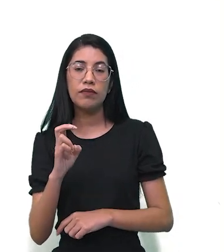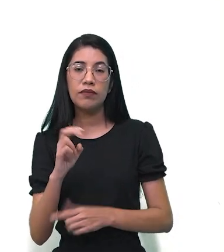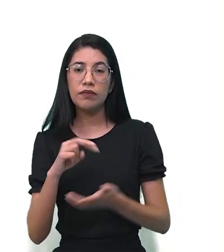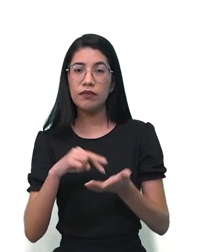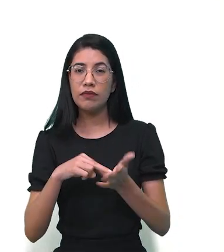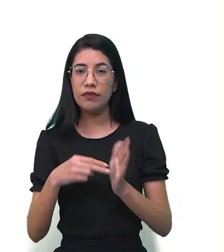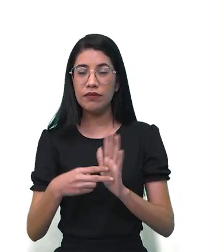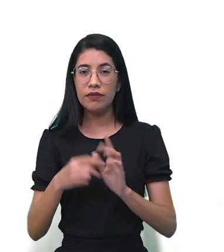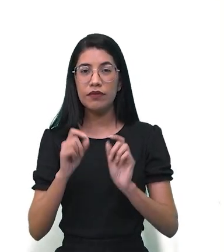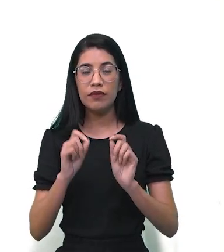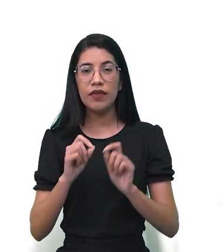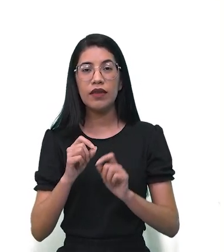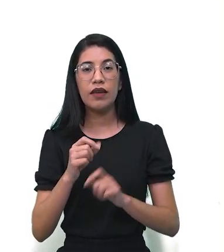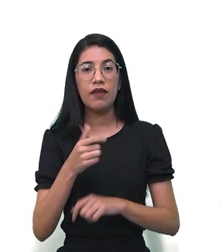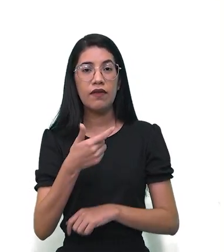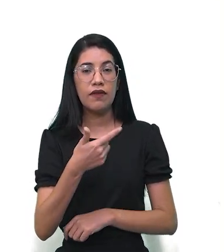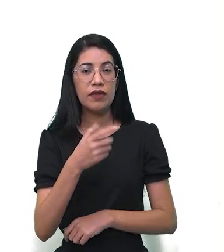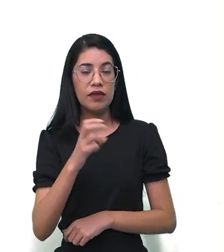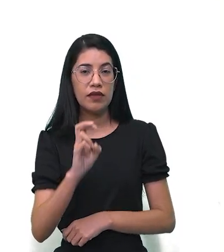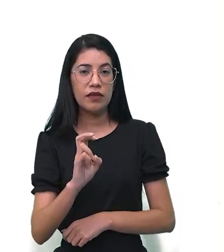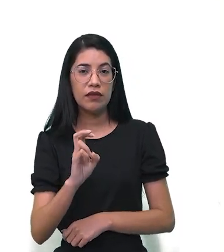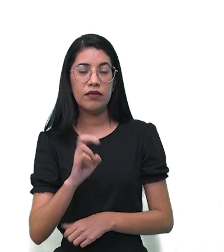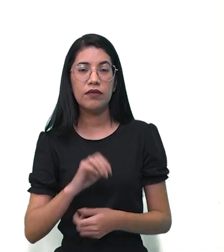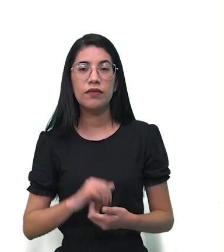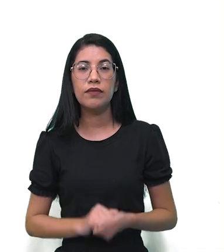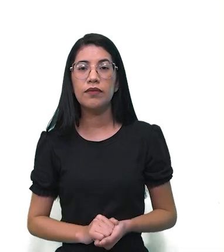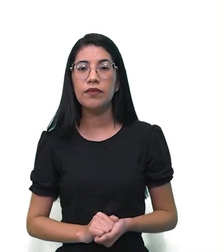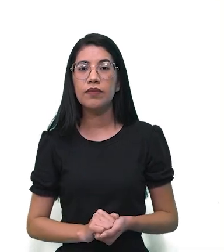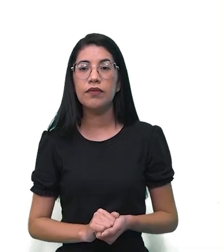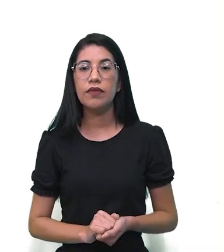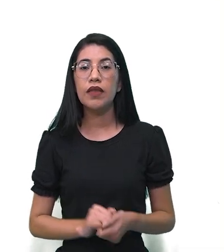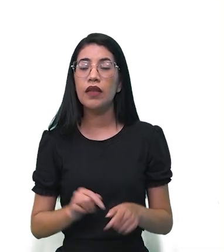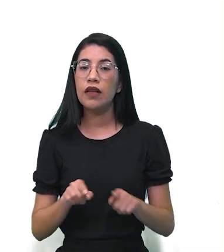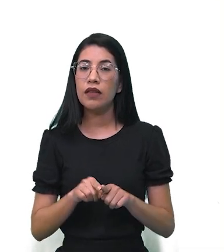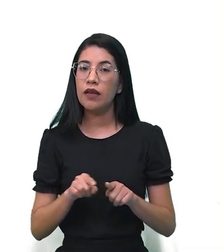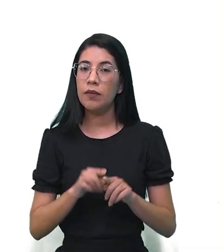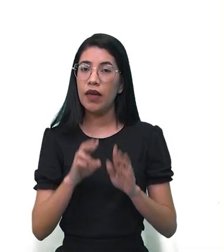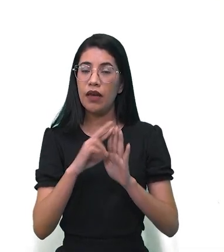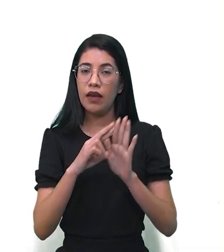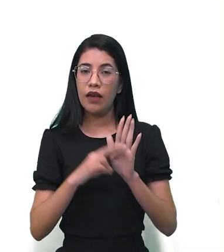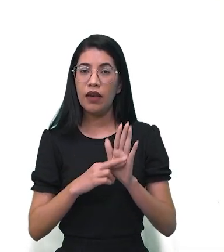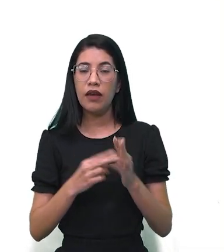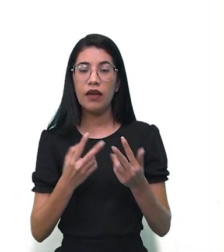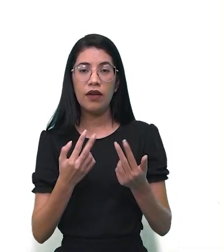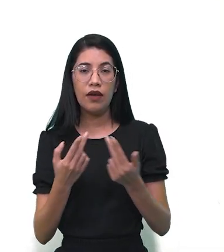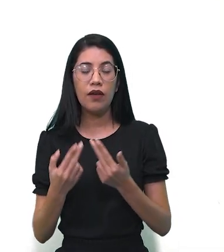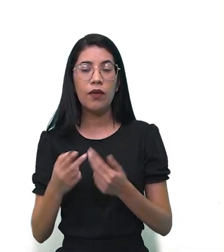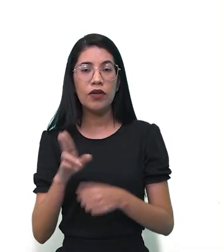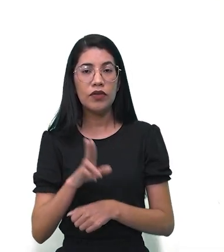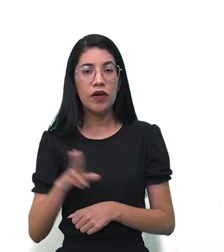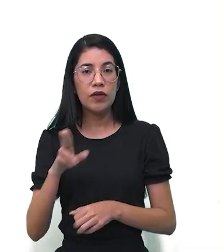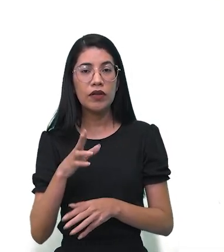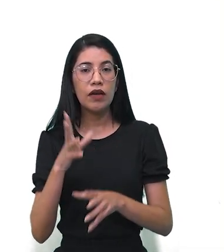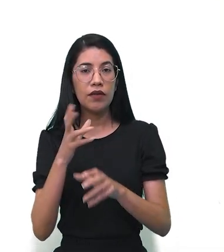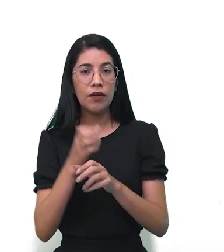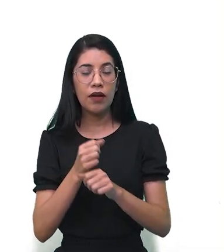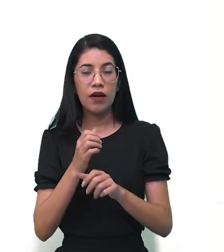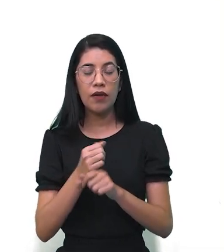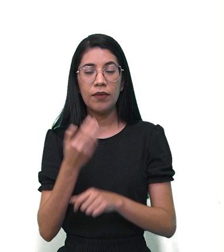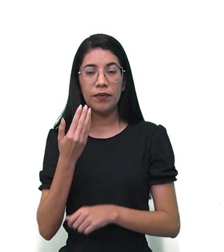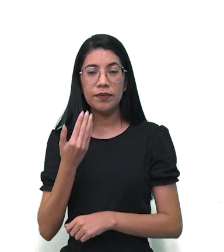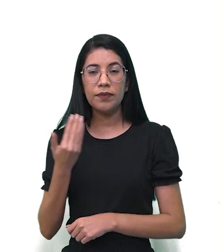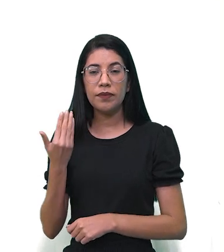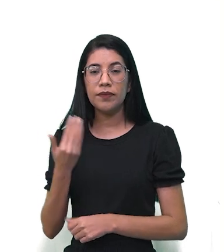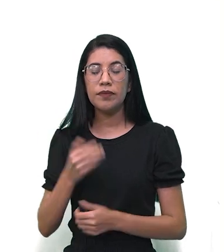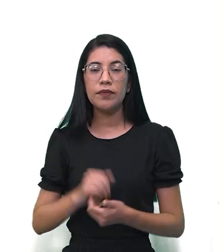seja, 25. Esse mesmo princípio nós vamos aplicar aqui no nosso probleminha. Então, eu vou